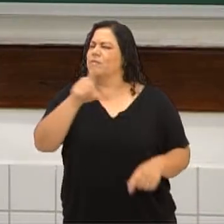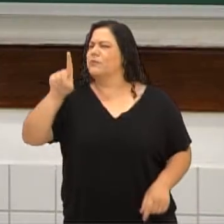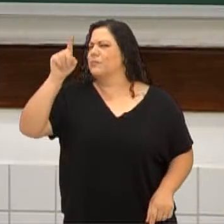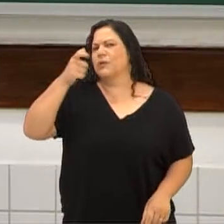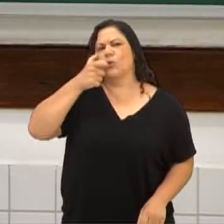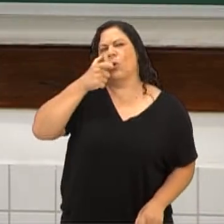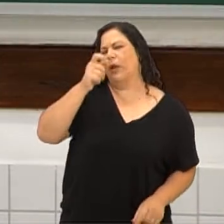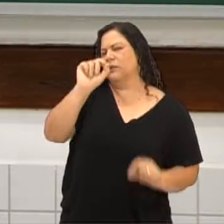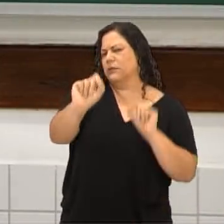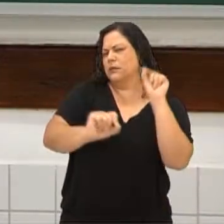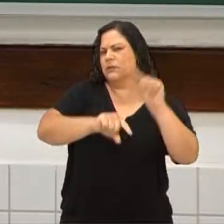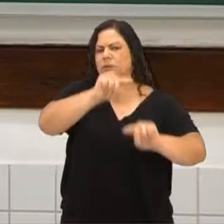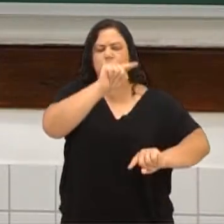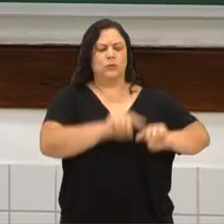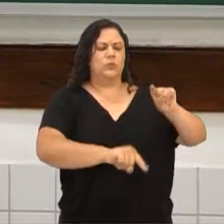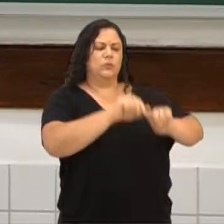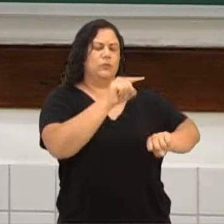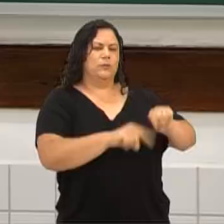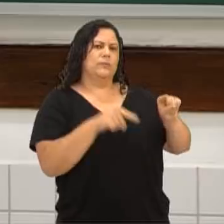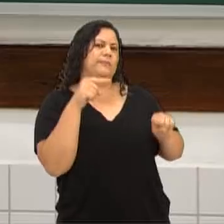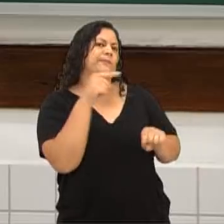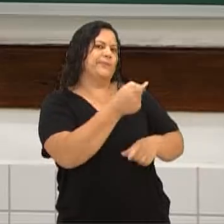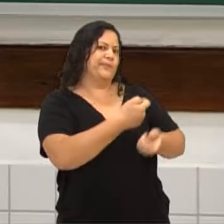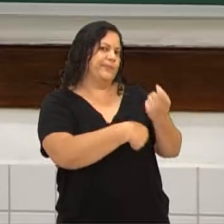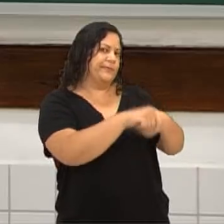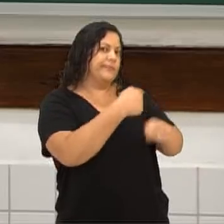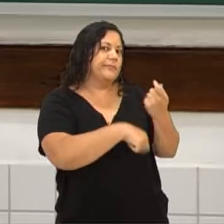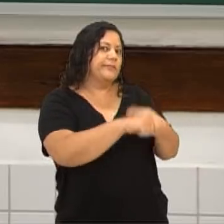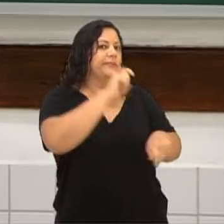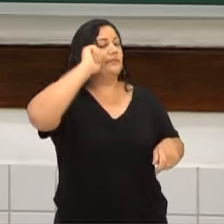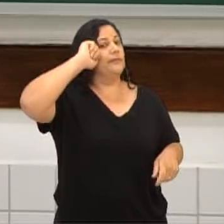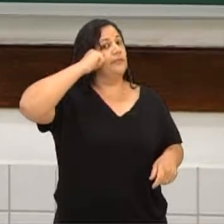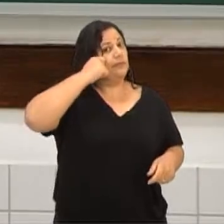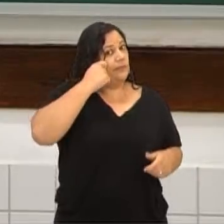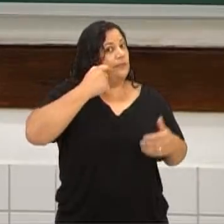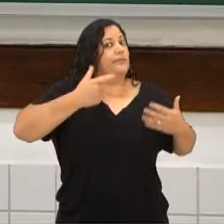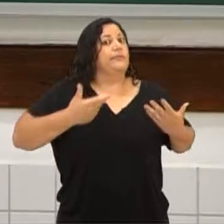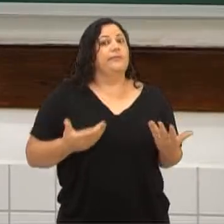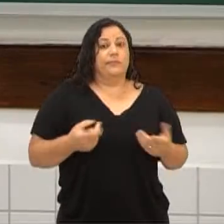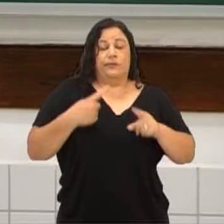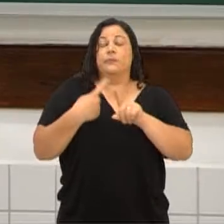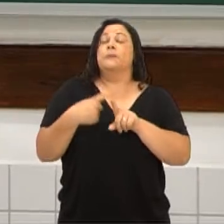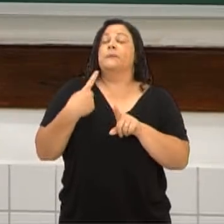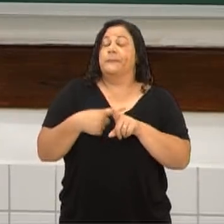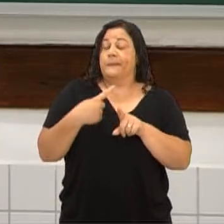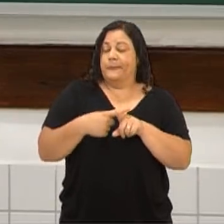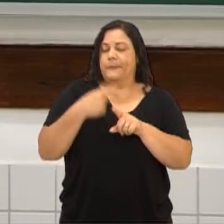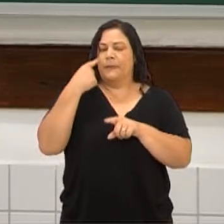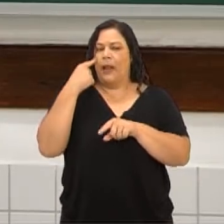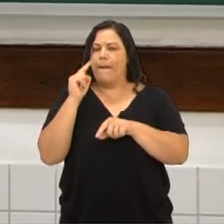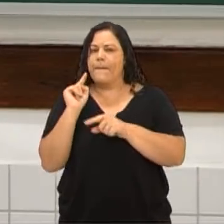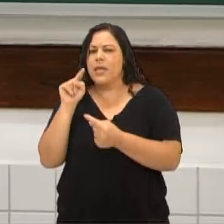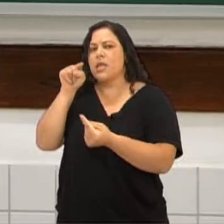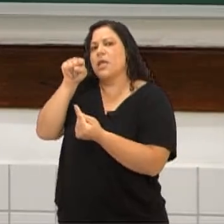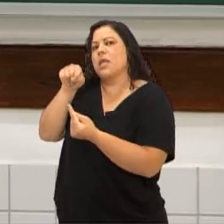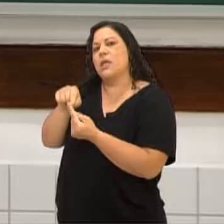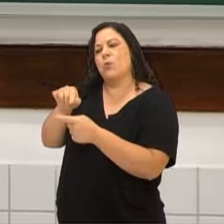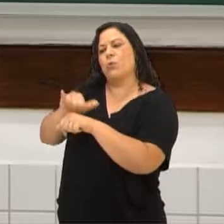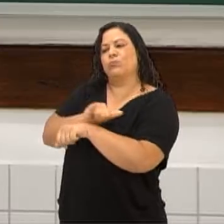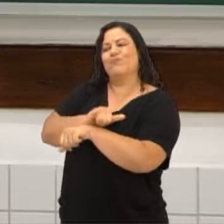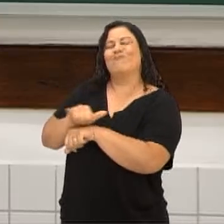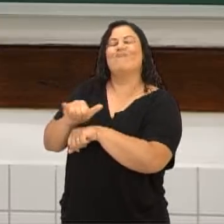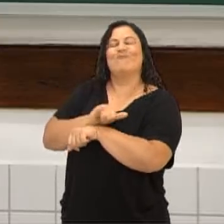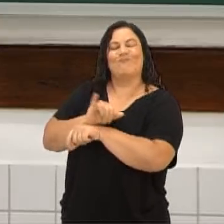nos produtos, né, dos setores da economia africana. A África acaba sendo um ponto estratégico, né,